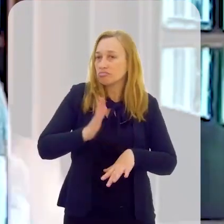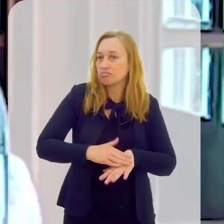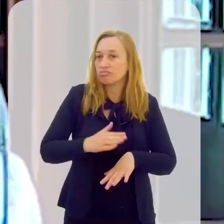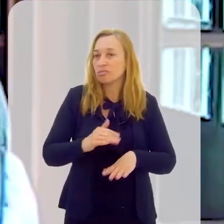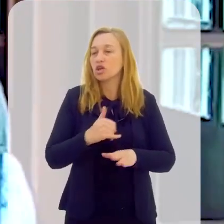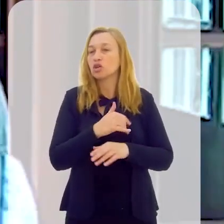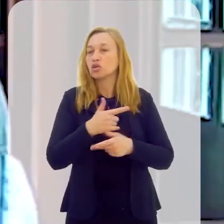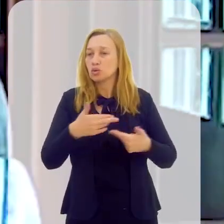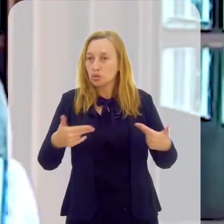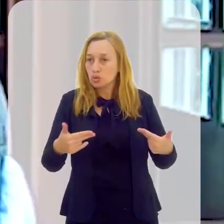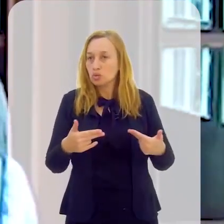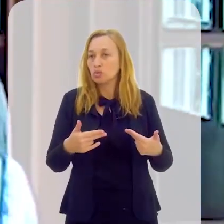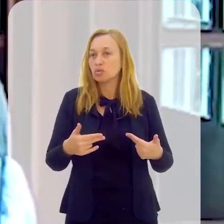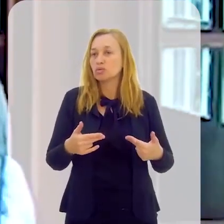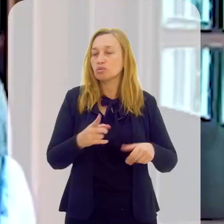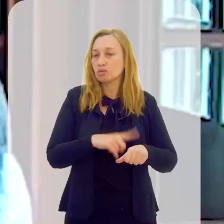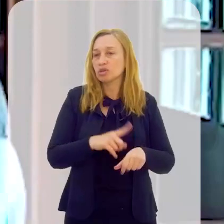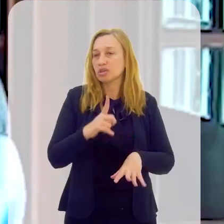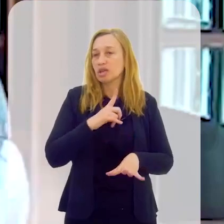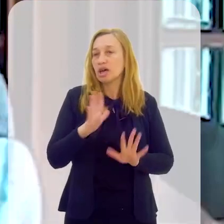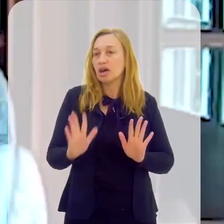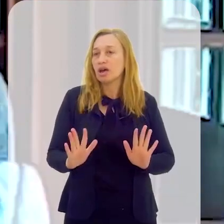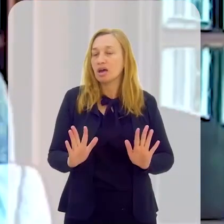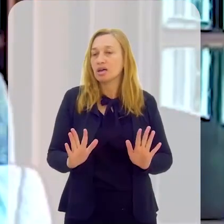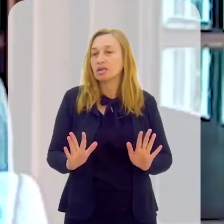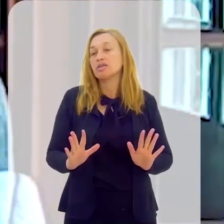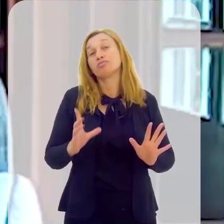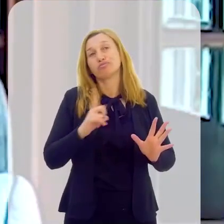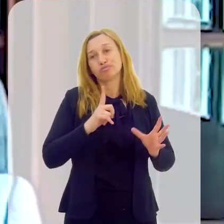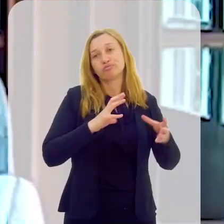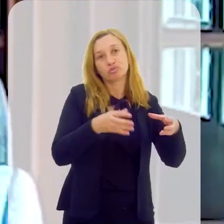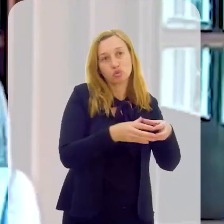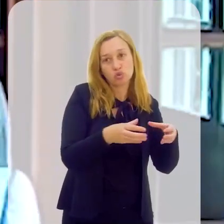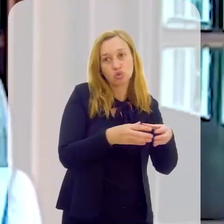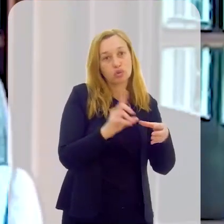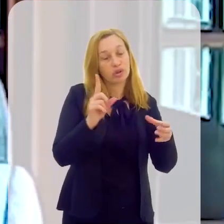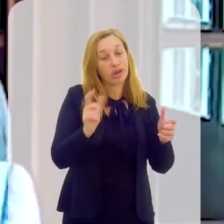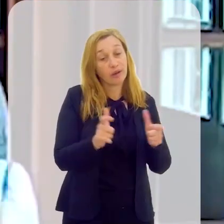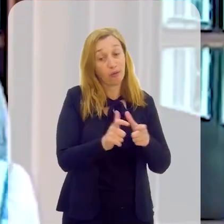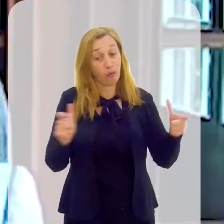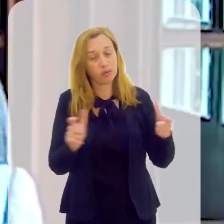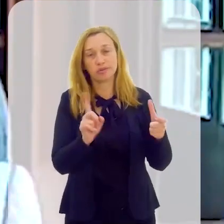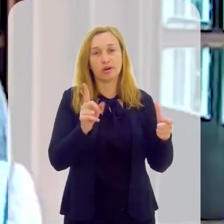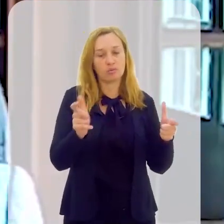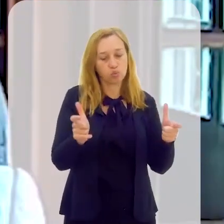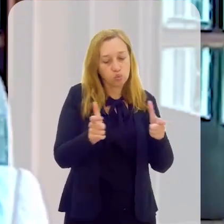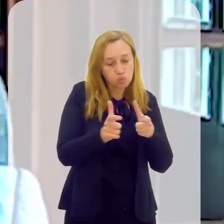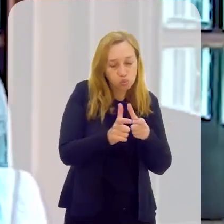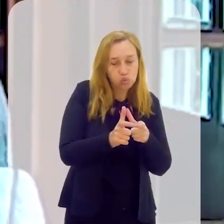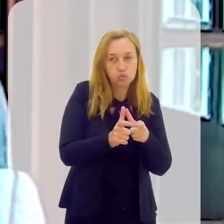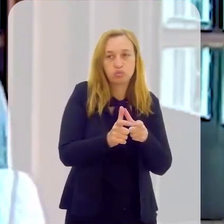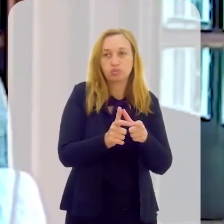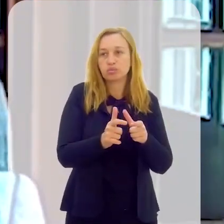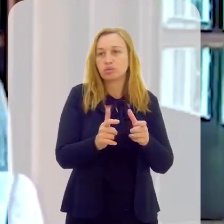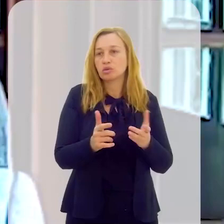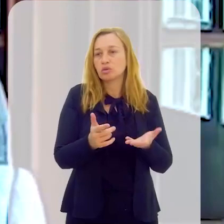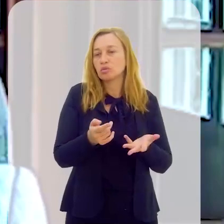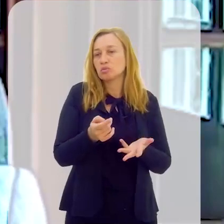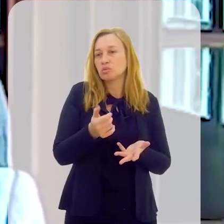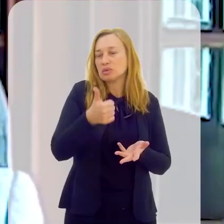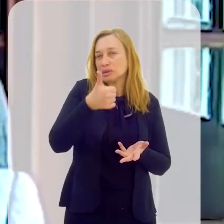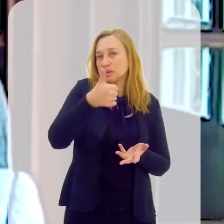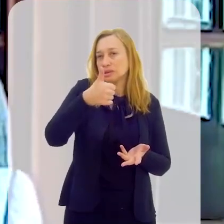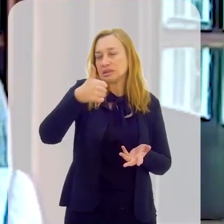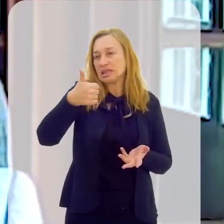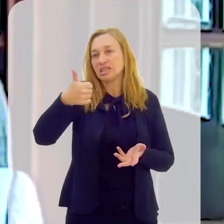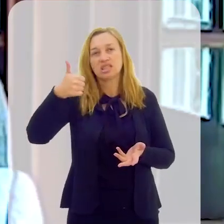que regrar isso com todas as condições que a gente tem, né? Você sabe que nós temos um grupo que não é tão grande assim, né?